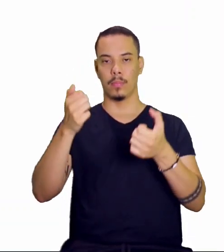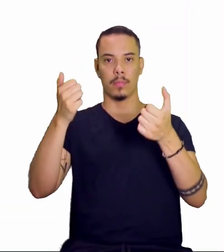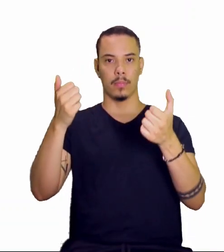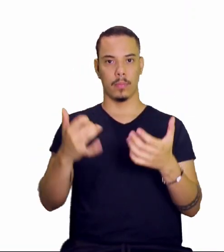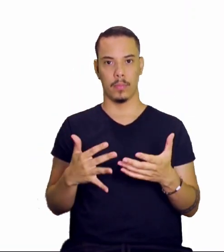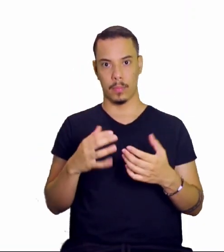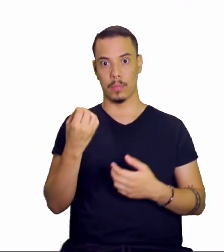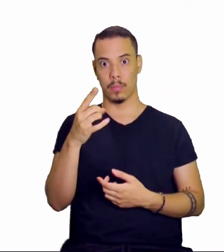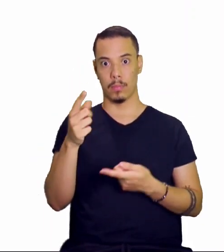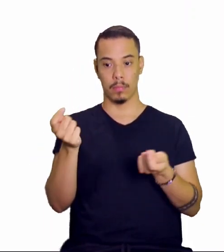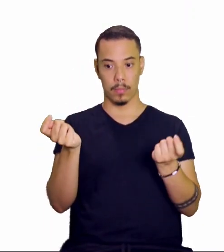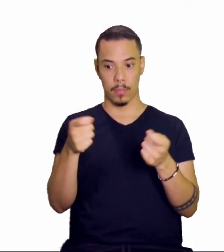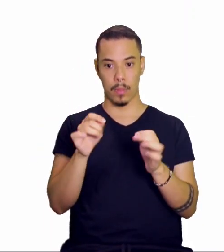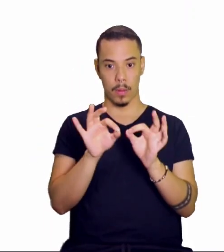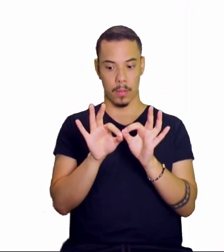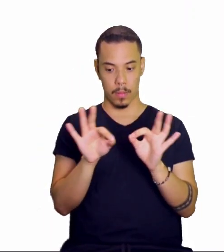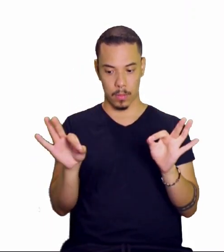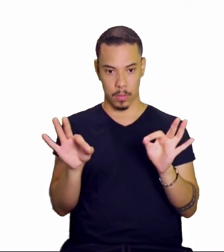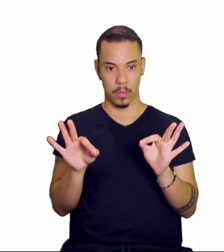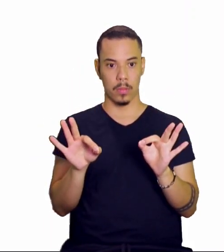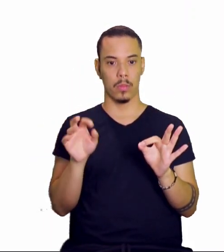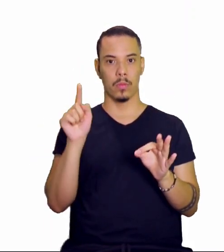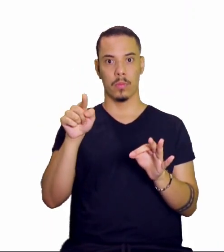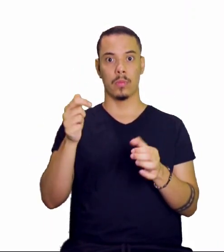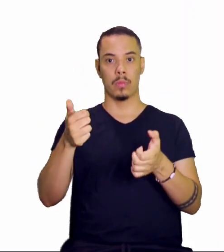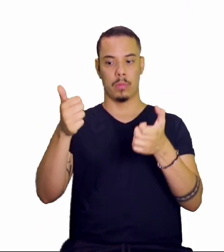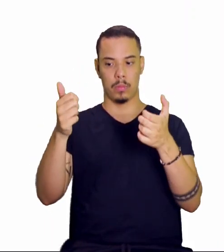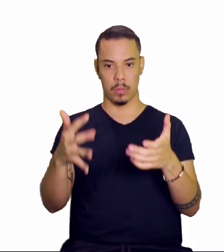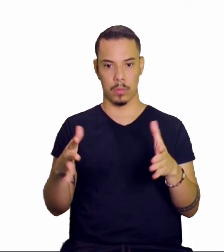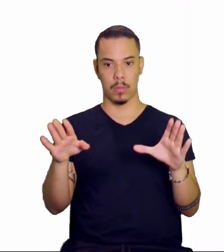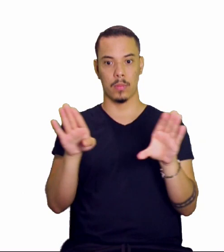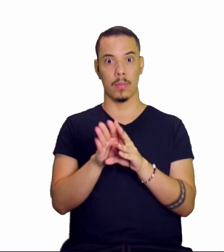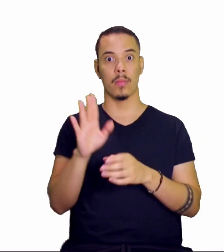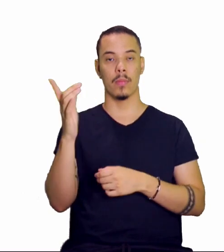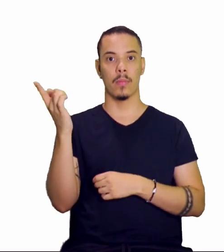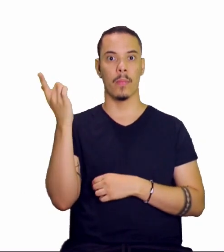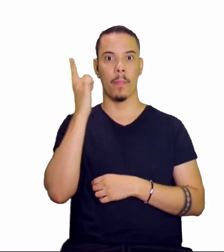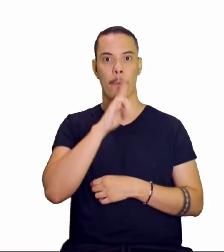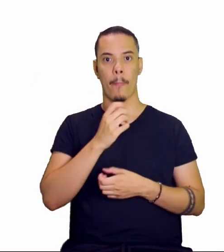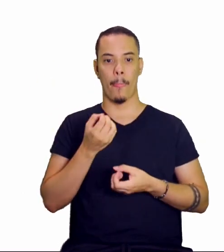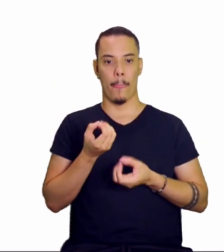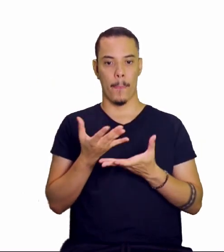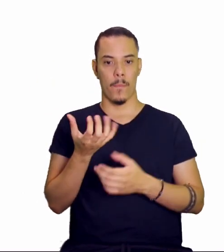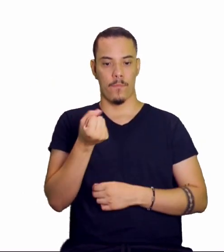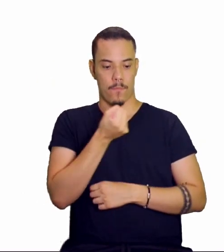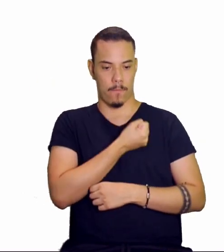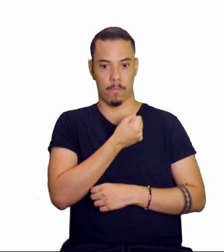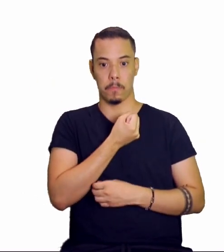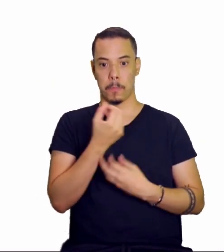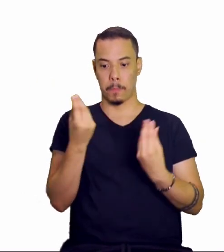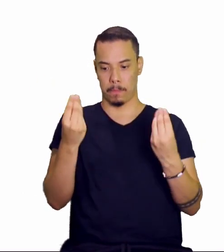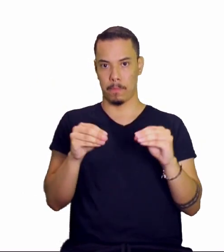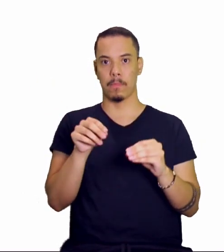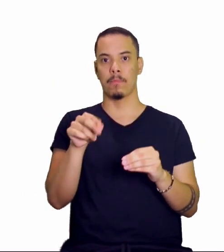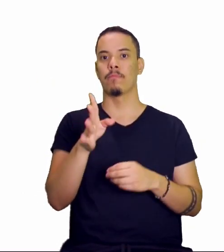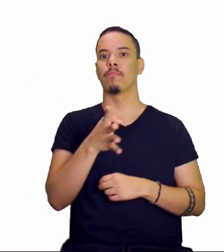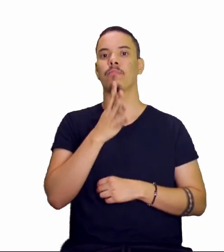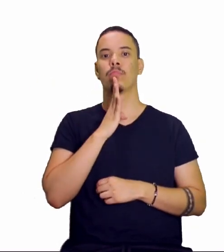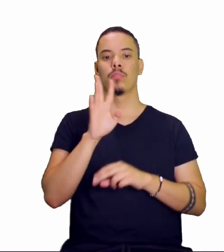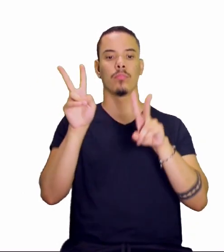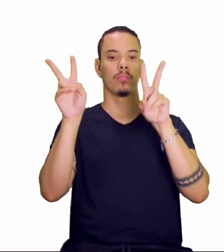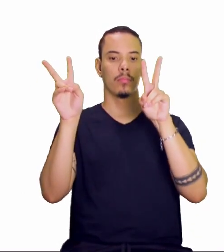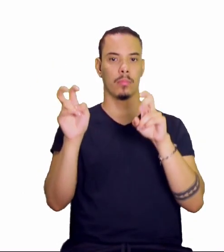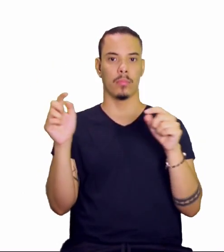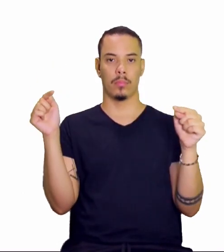se você puder medir aquilo de que estiver falando e conseguir expressá-los em números, você conhece uma coisa sobre